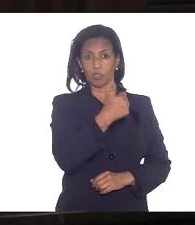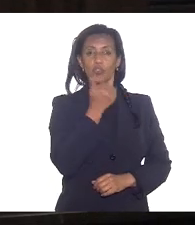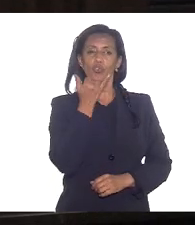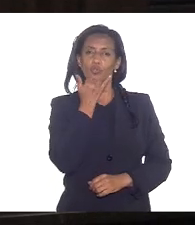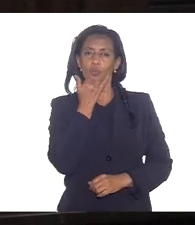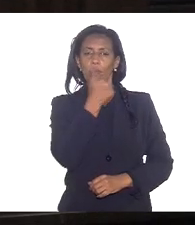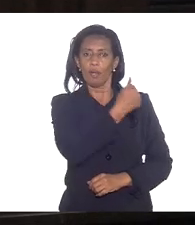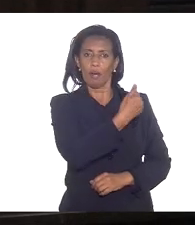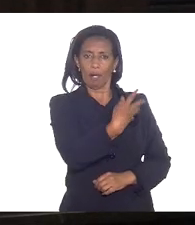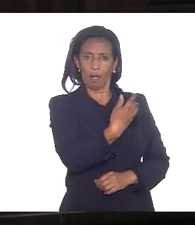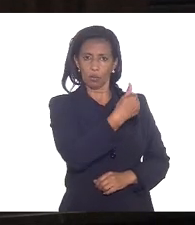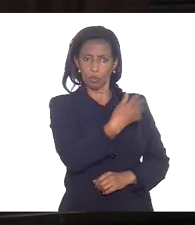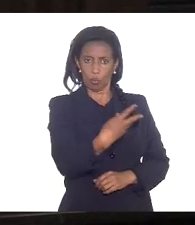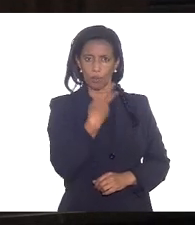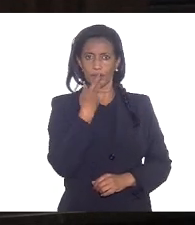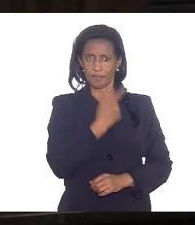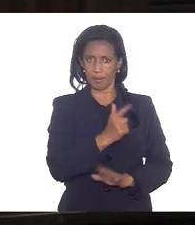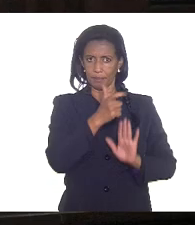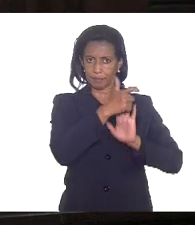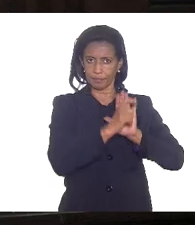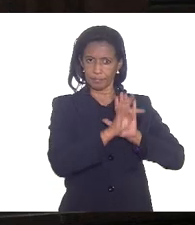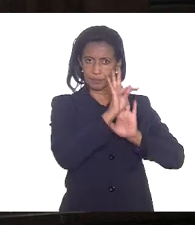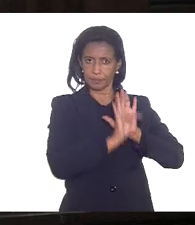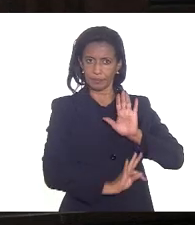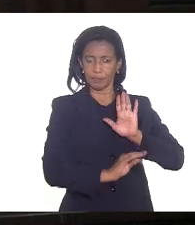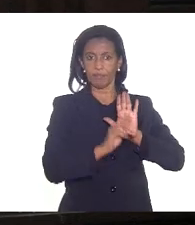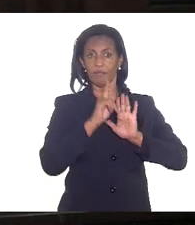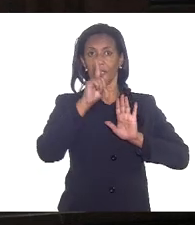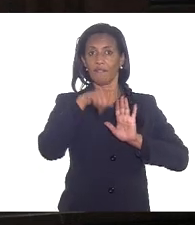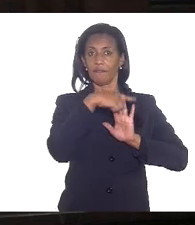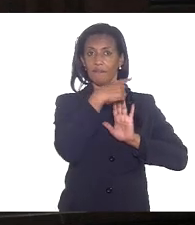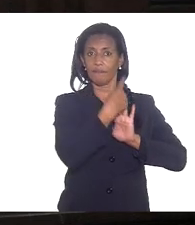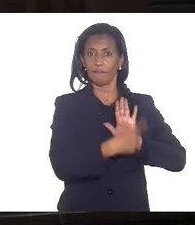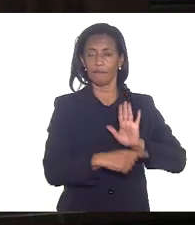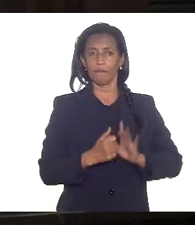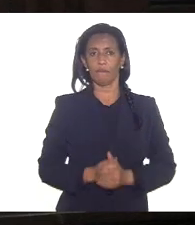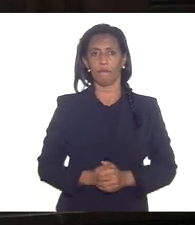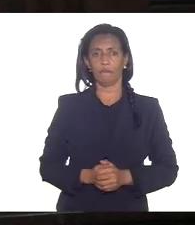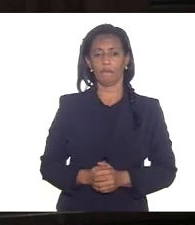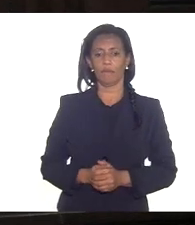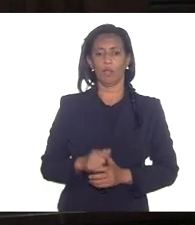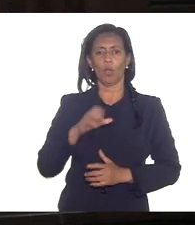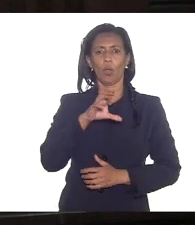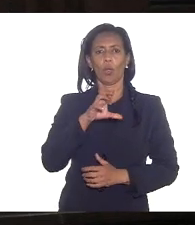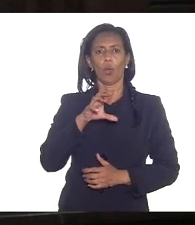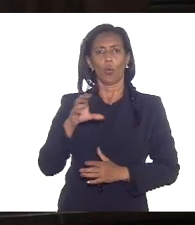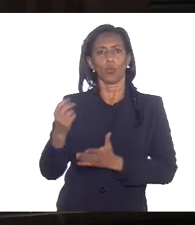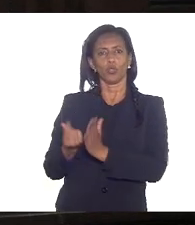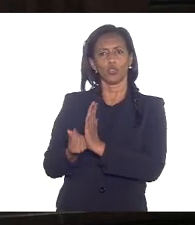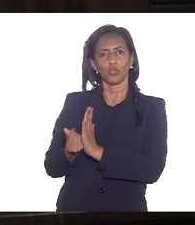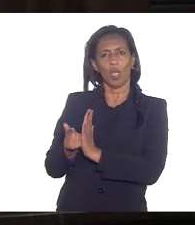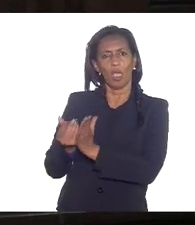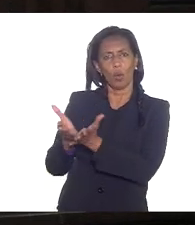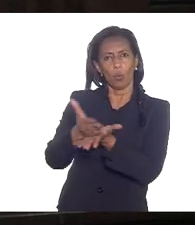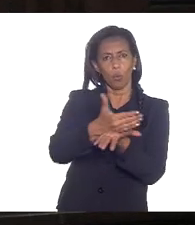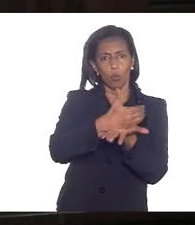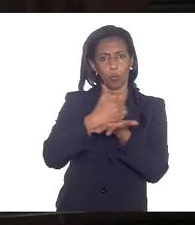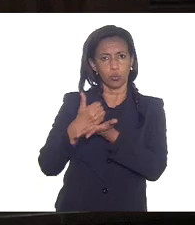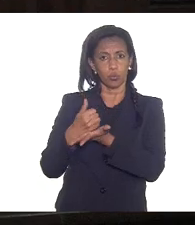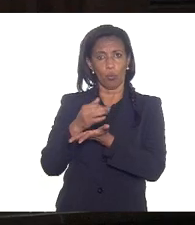14 ele diz o seguinte fica vedado o contingenciamento dos recursos